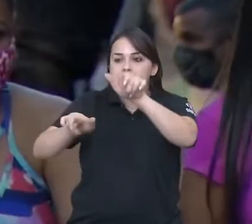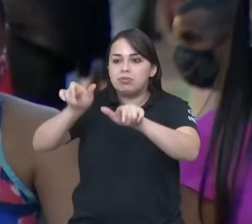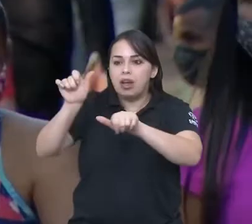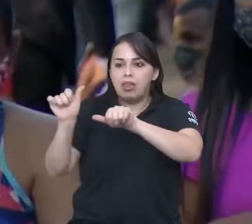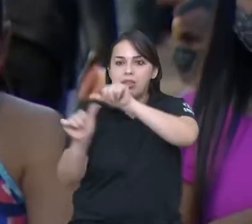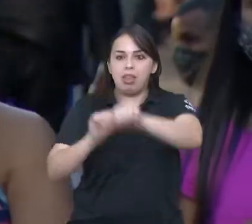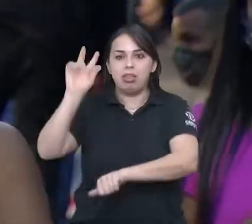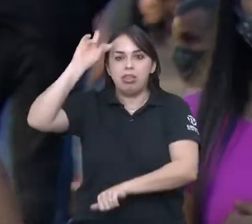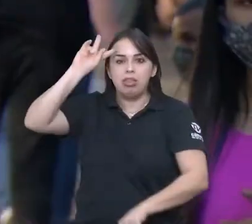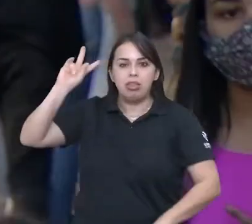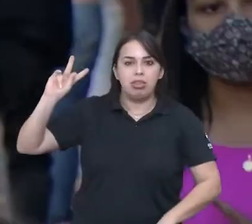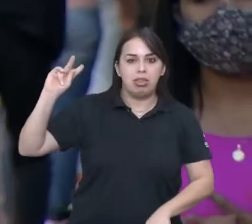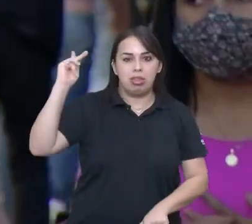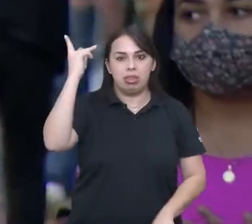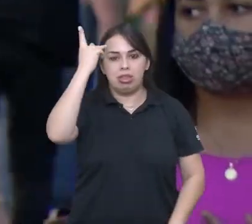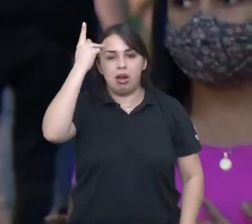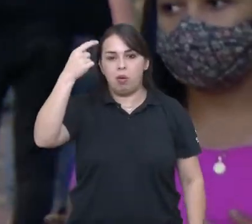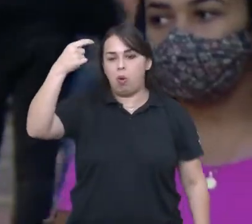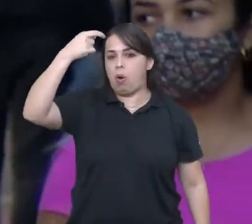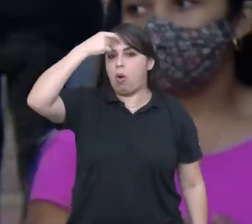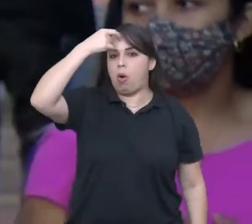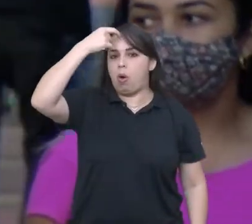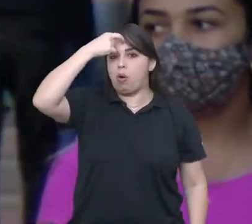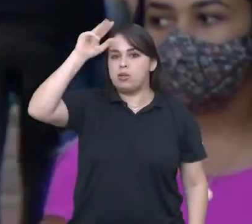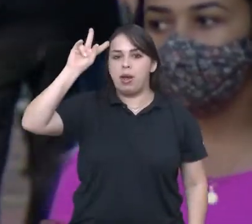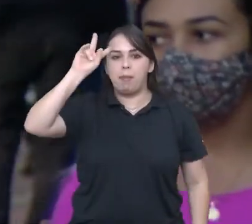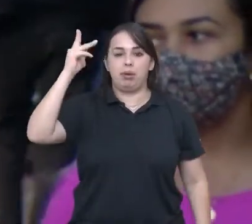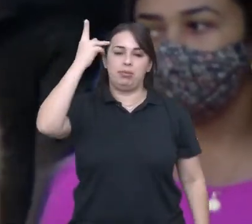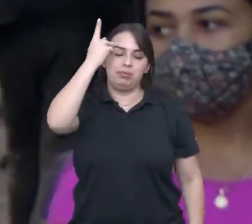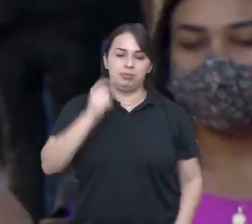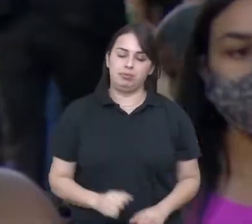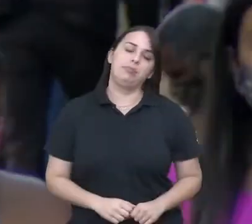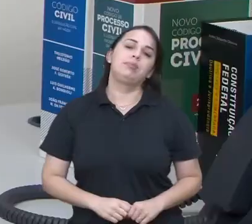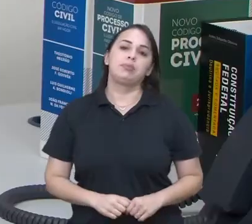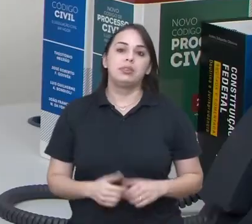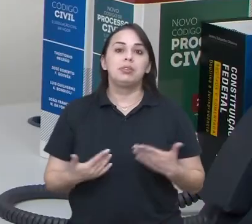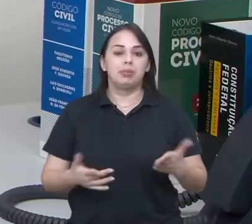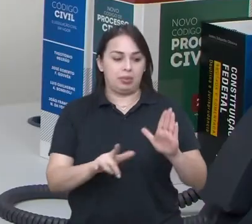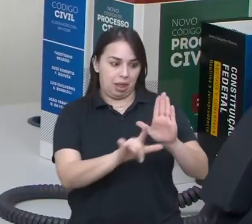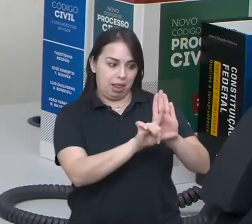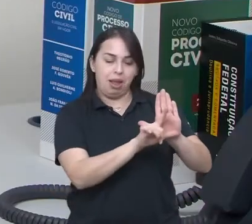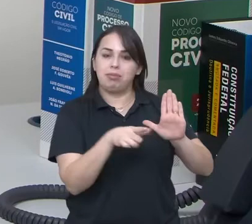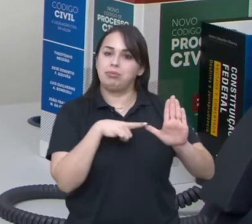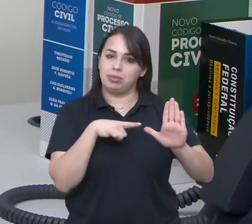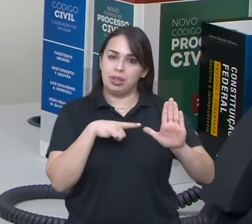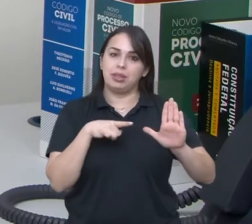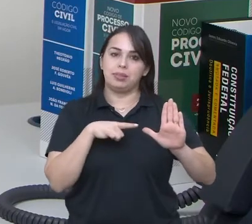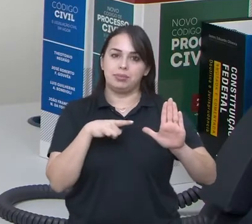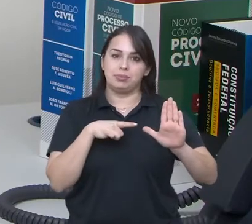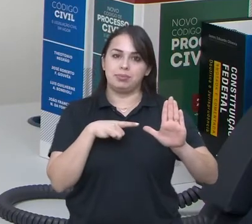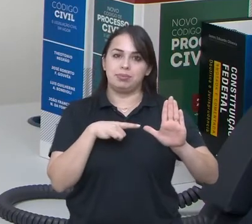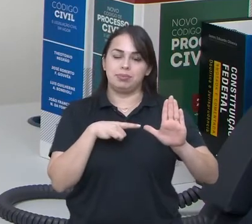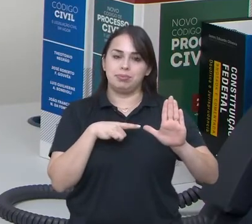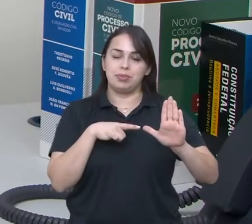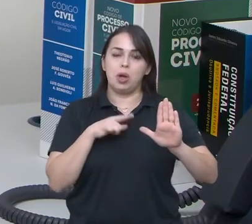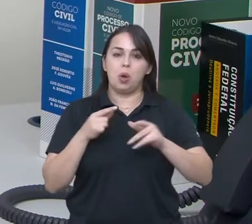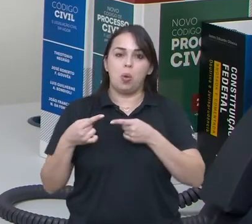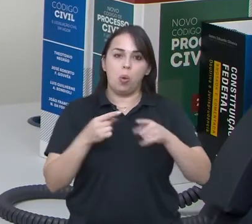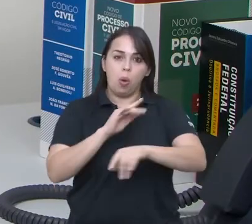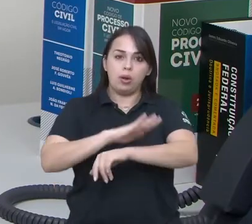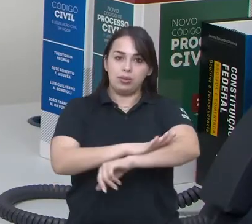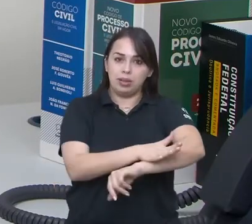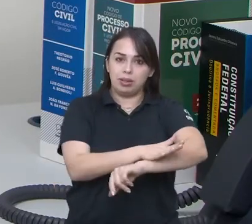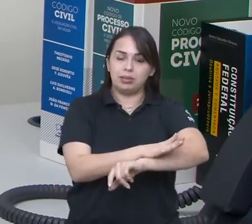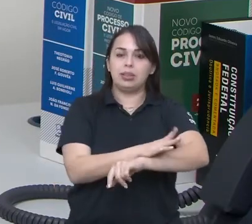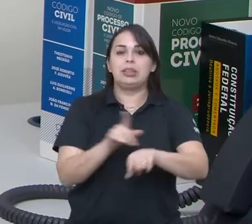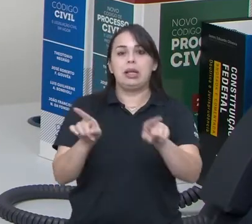só vem de fato com a mudança na consciência da população. Temos leis, né, para o